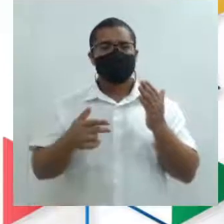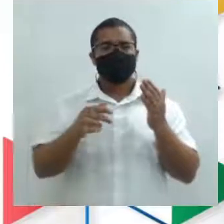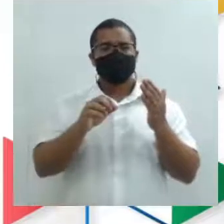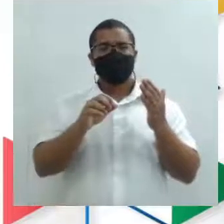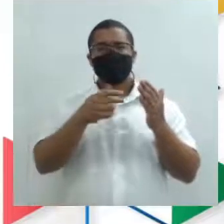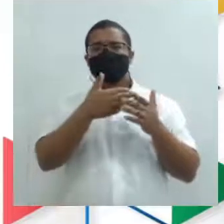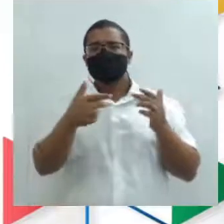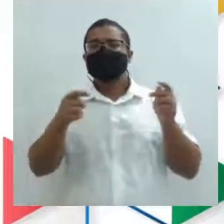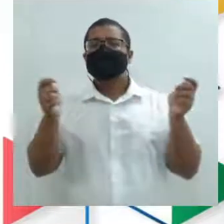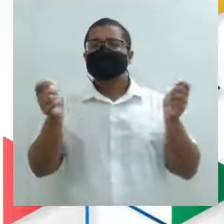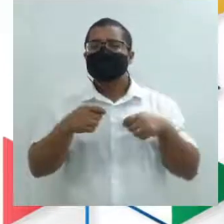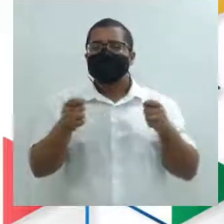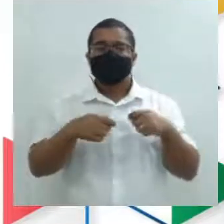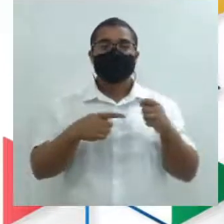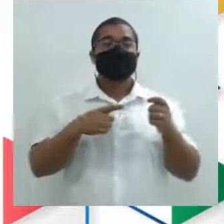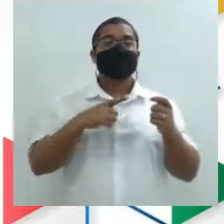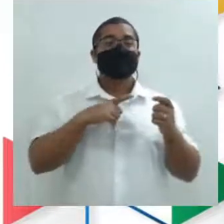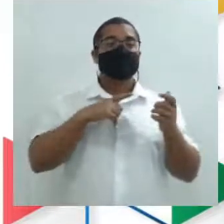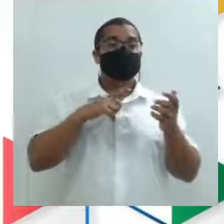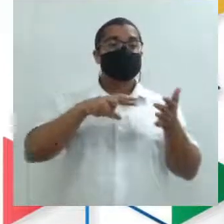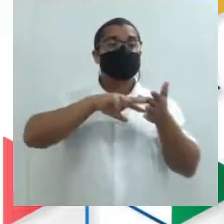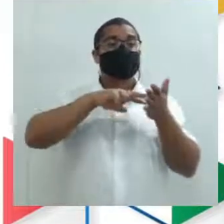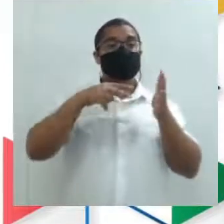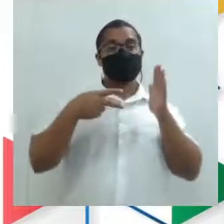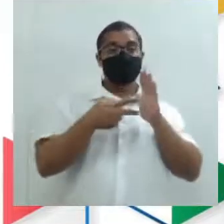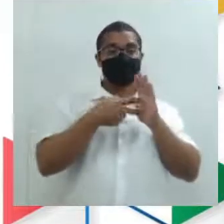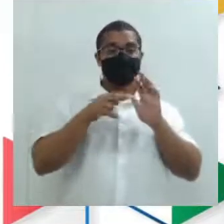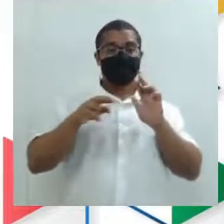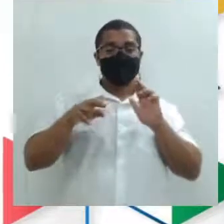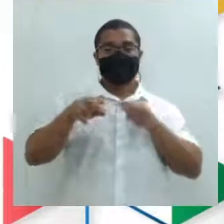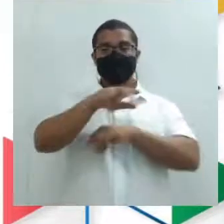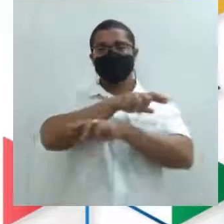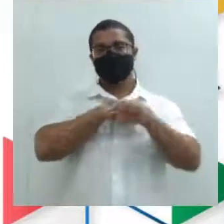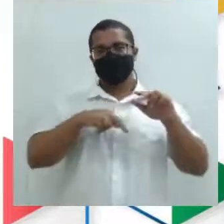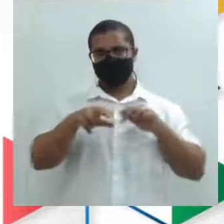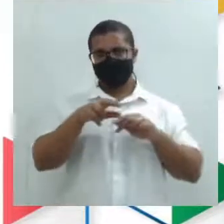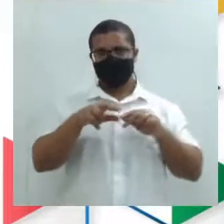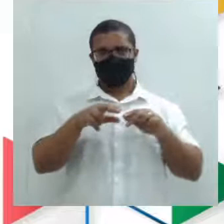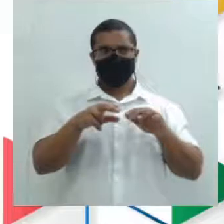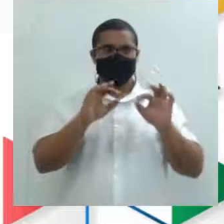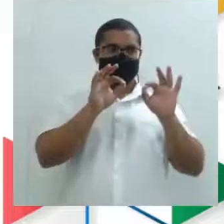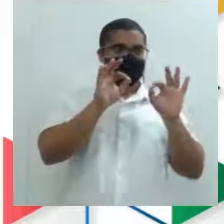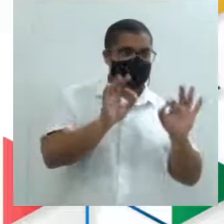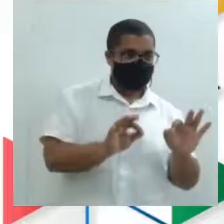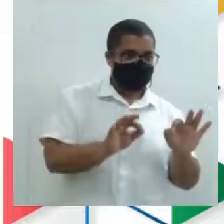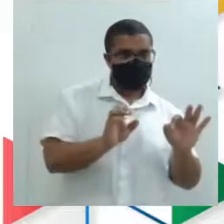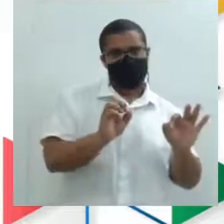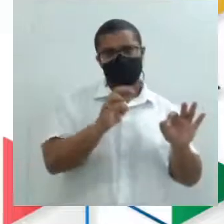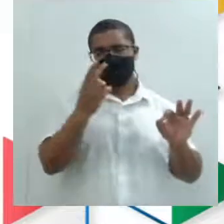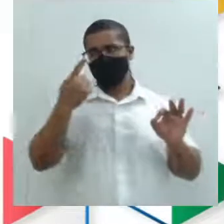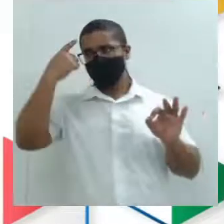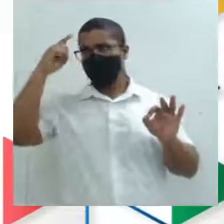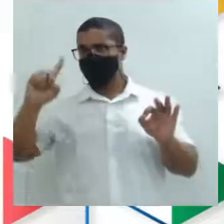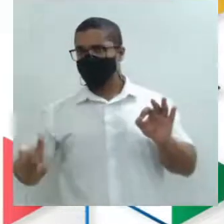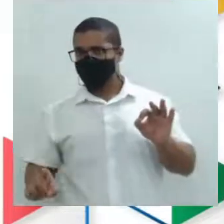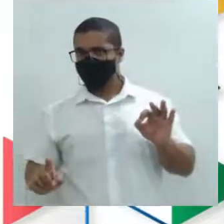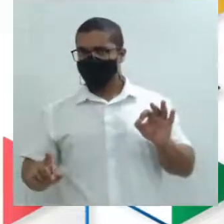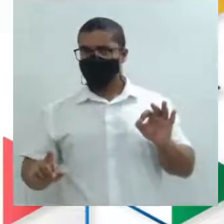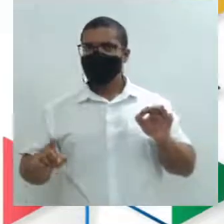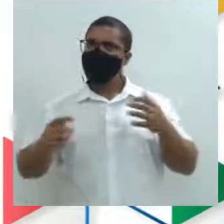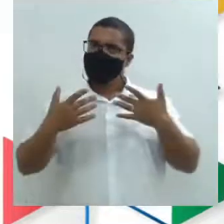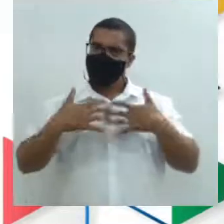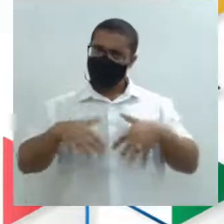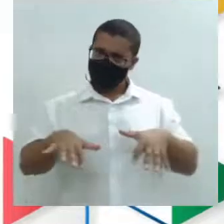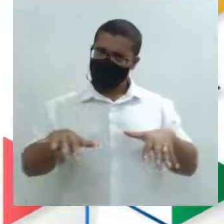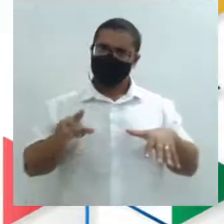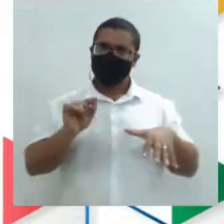pode possuir diferentes sentidos do que é incerto ou indefinido, natureza do que